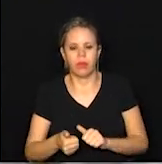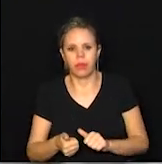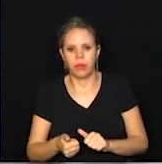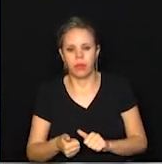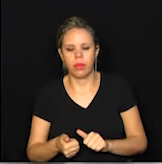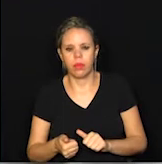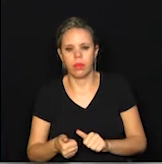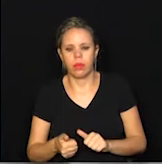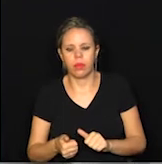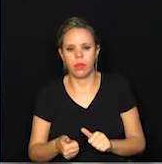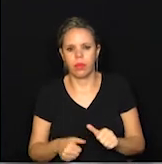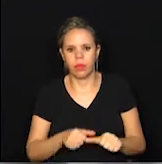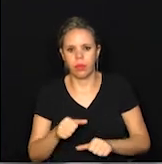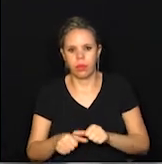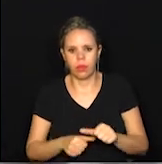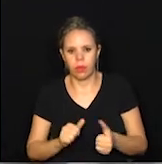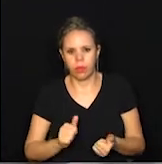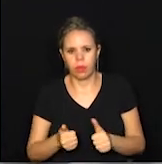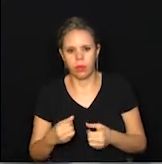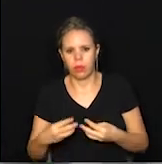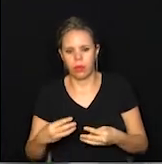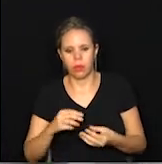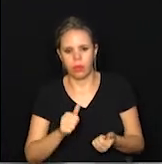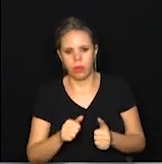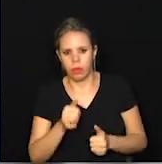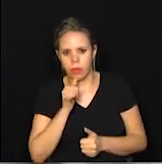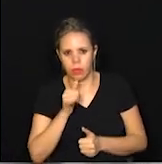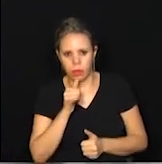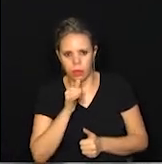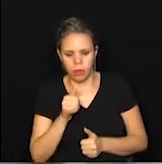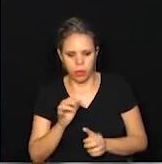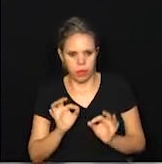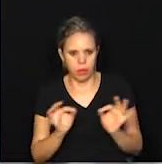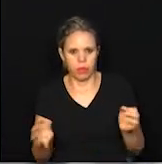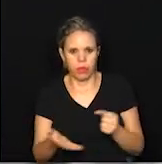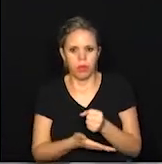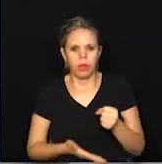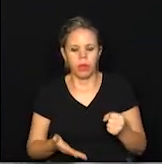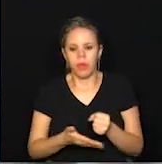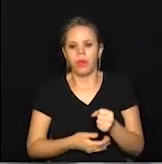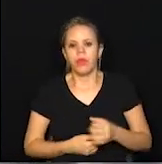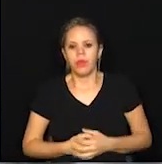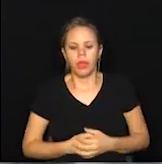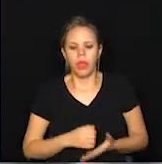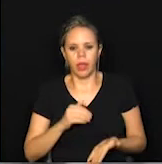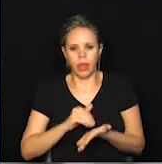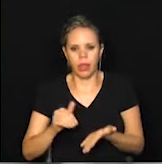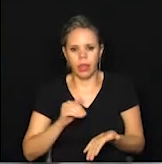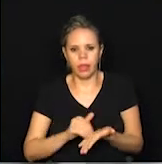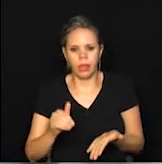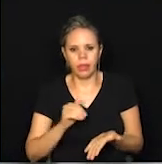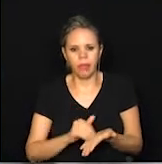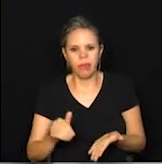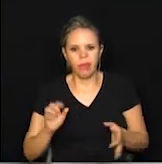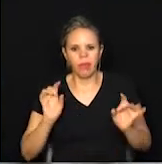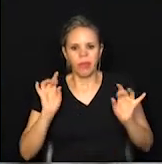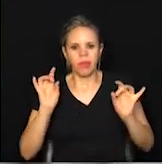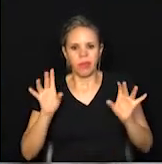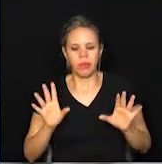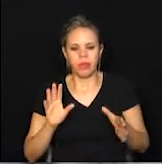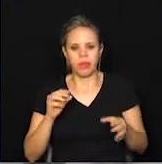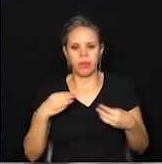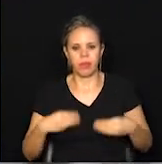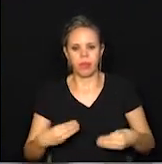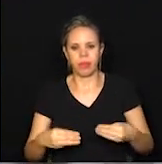tornar o Ministério do Esporte uma simples secretaria especial dentro do